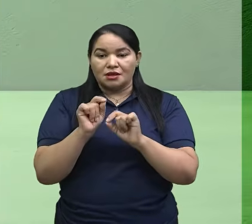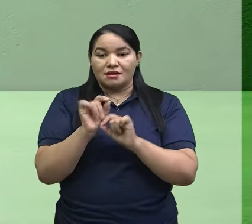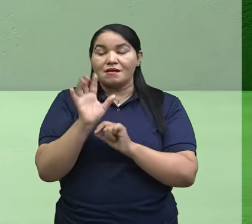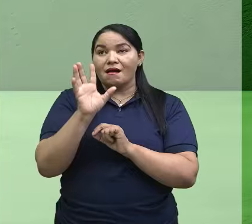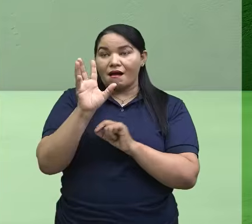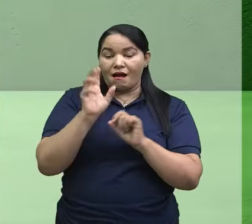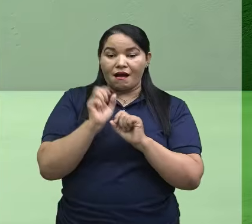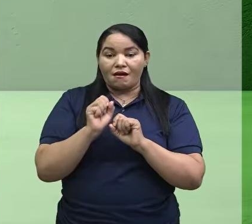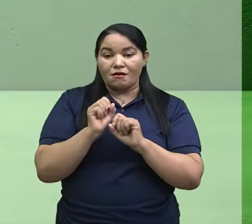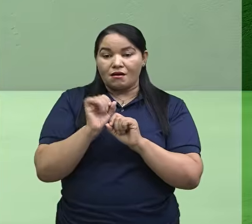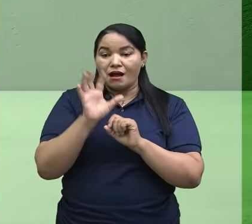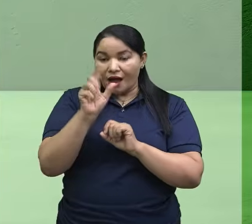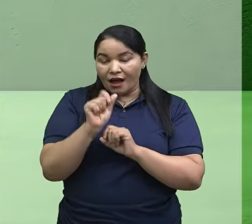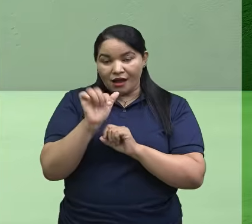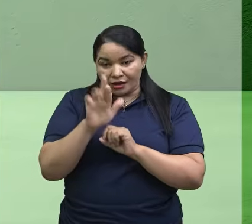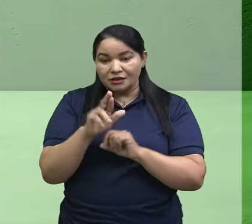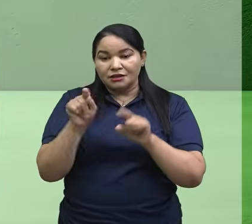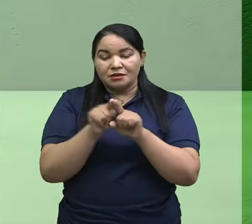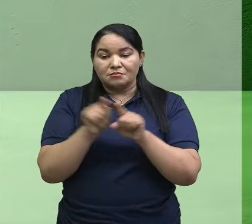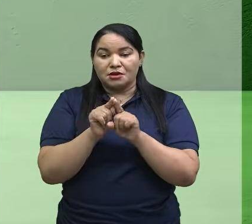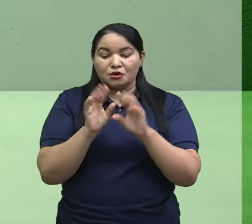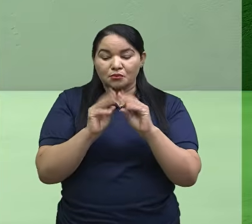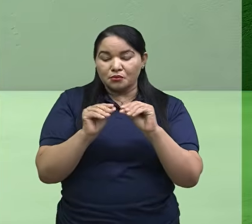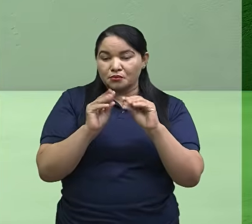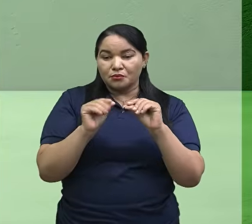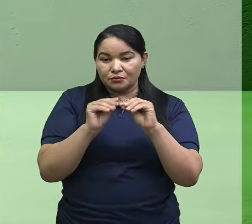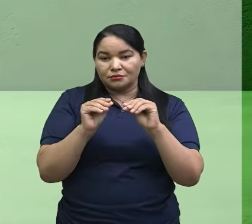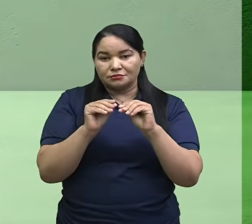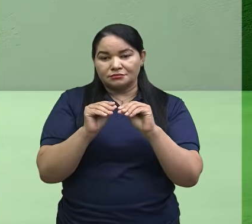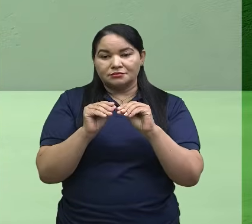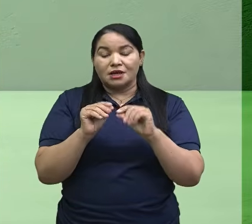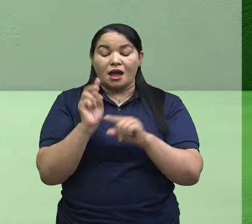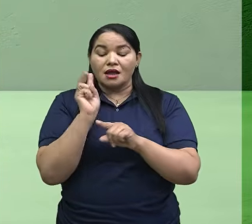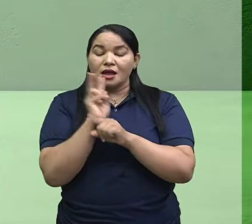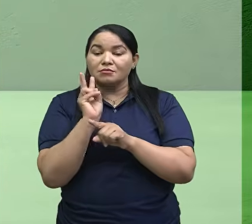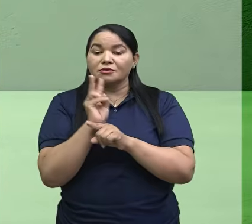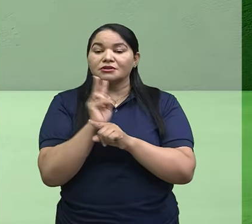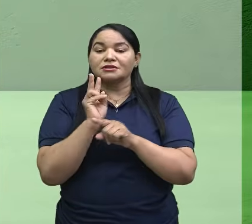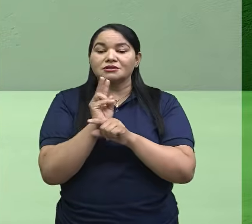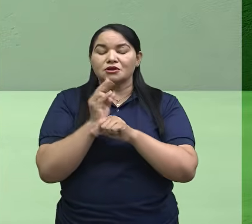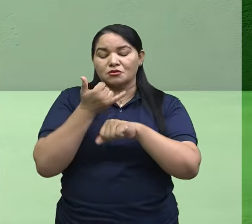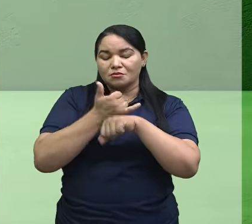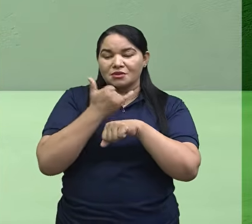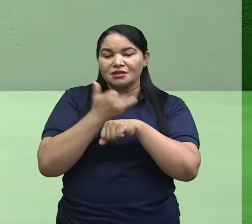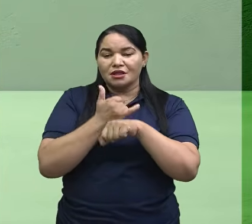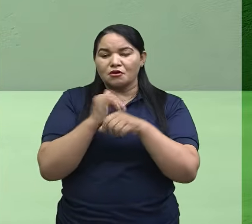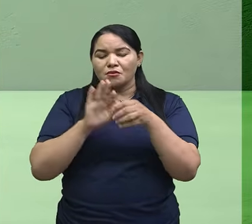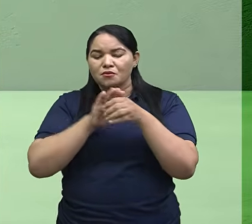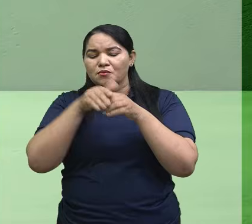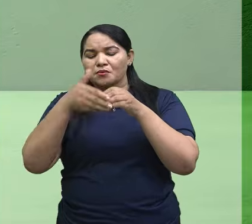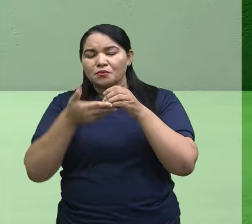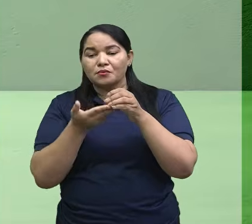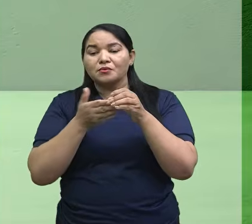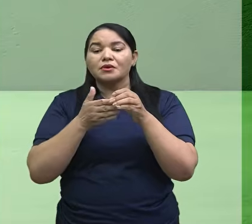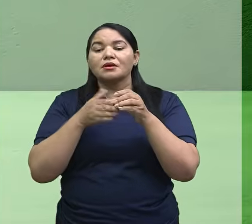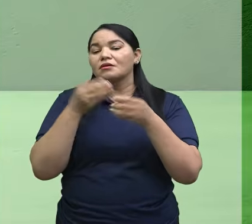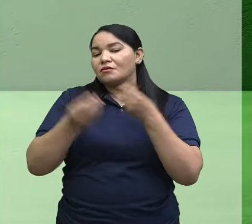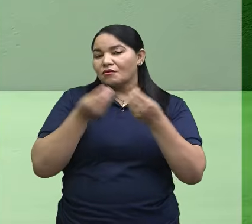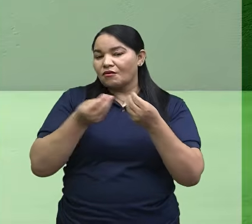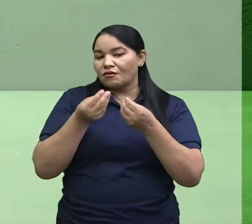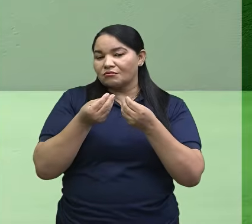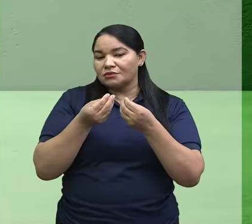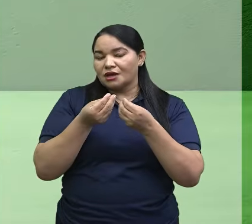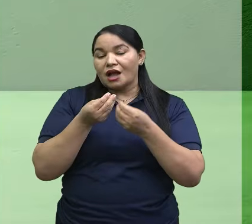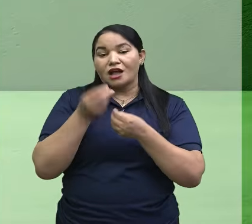à umidade. Bom, em geral, né, esses casos de proteção do metal de revestimento é utilizado um metal